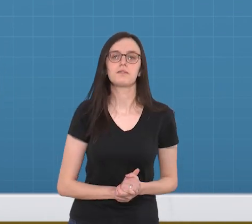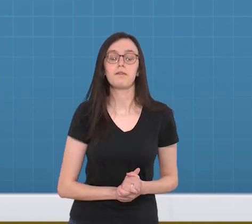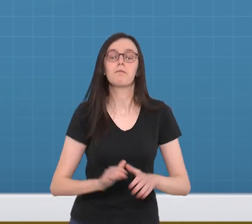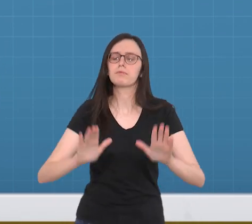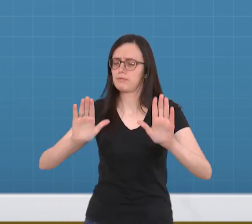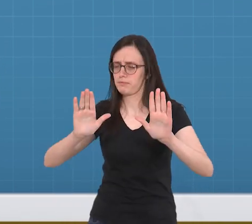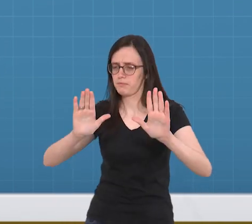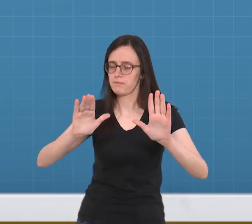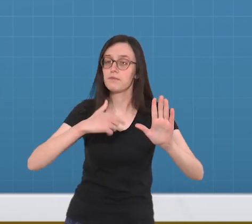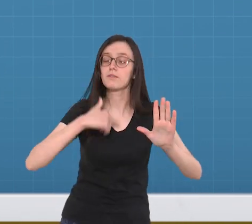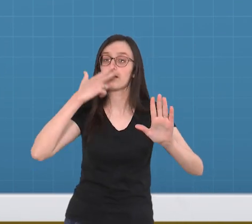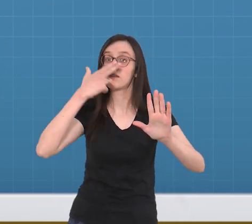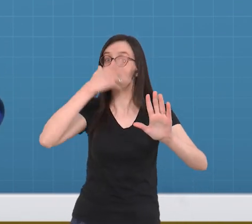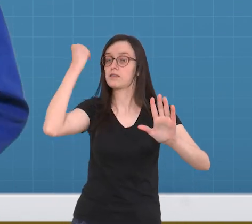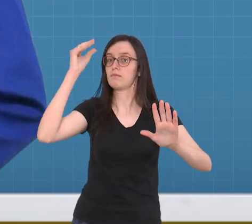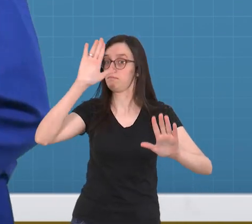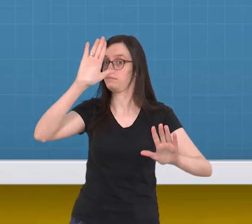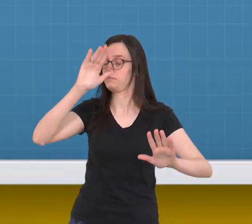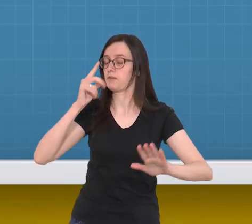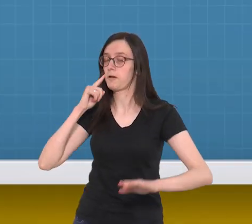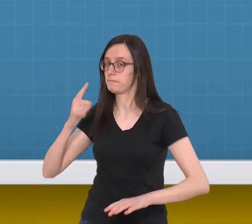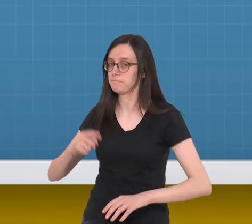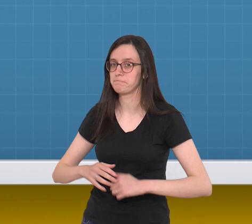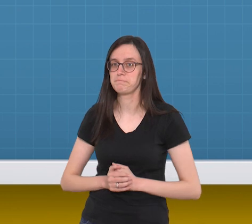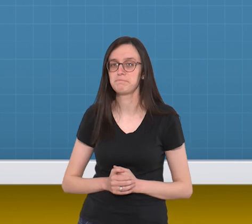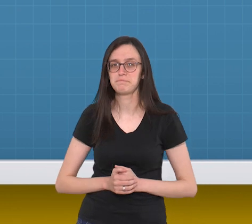Espera um pouquinho, acho que eu esqueci alguma coisa.